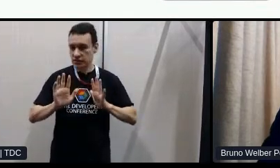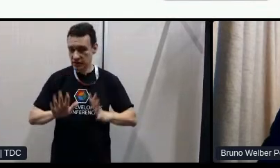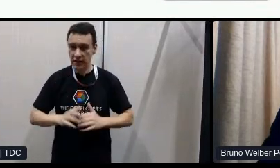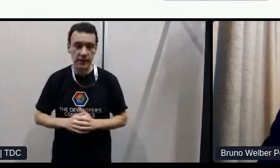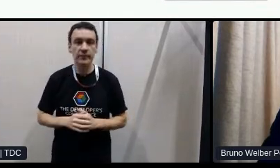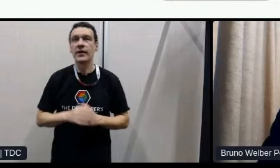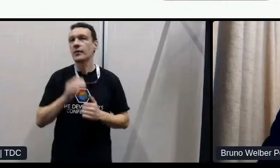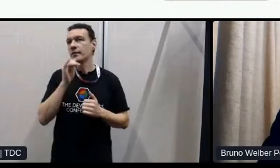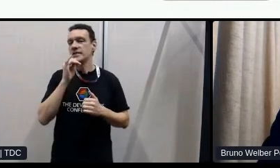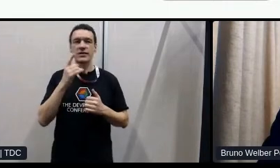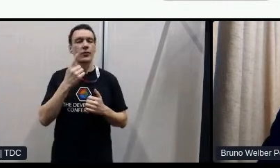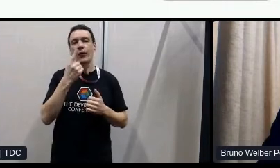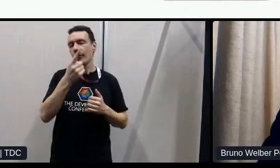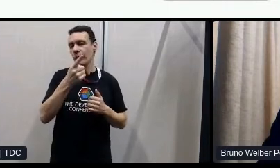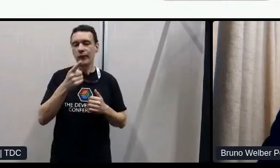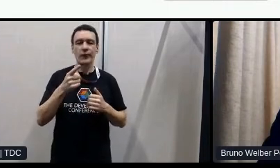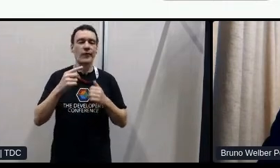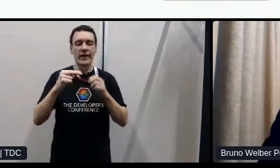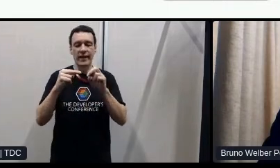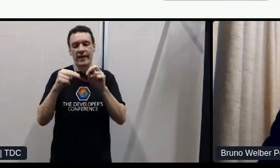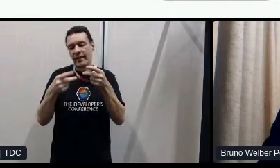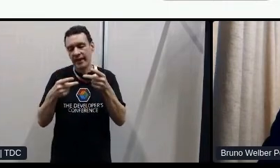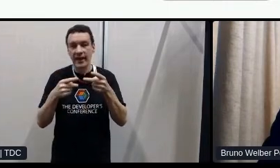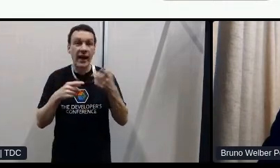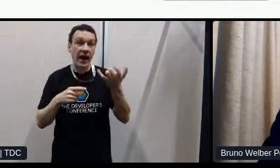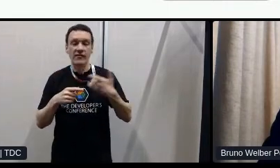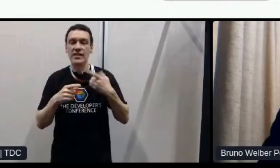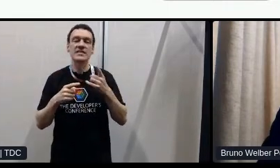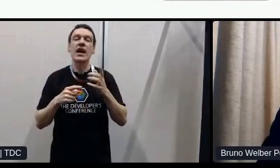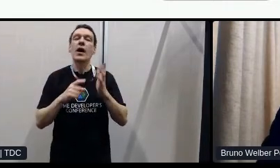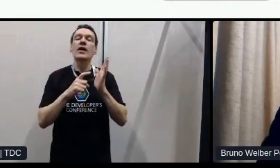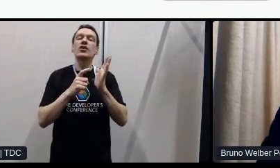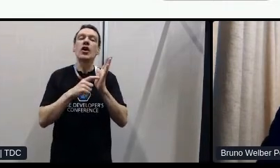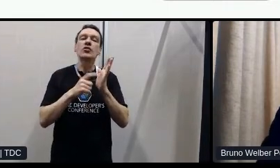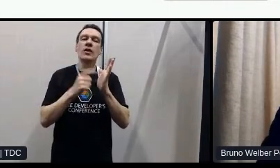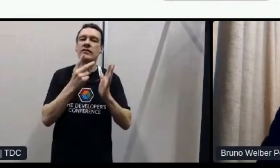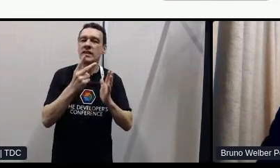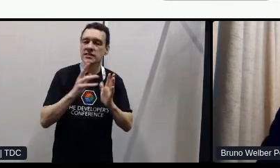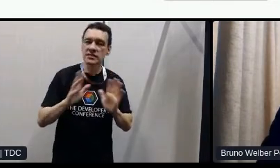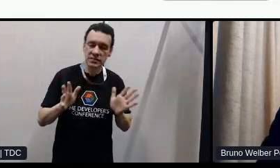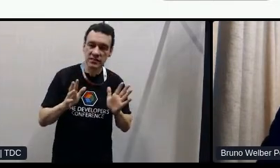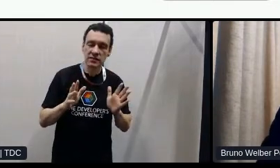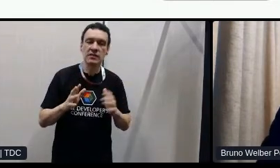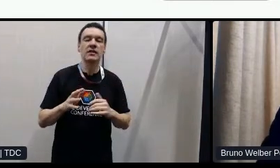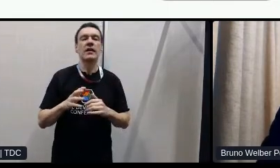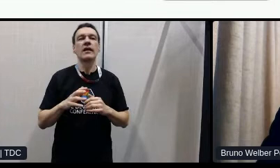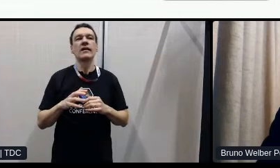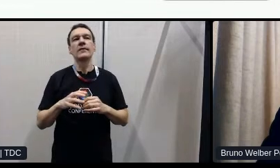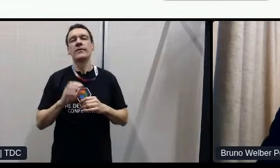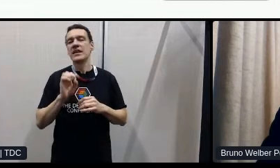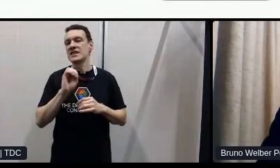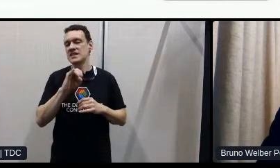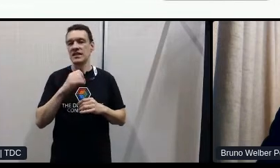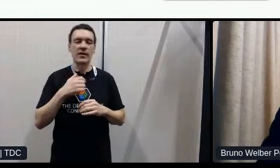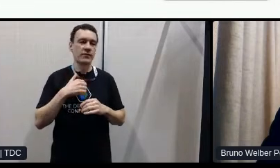ou botão, ele fala toque 2 vezes para acionar. Se eu passo em cima de algum